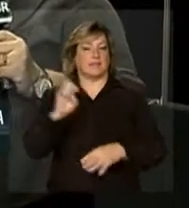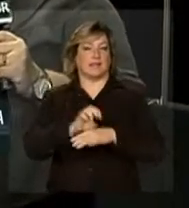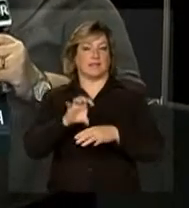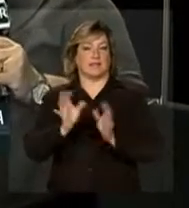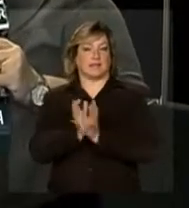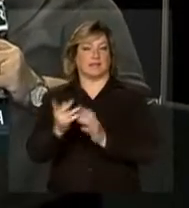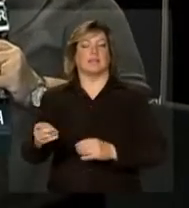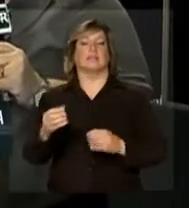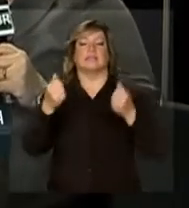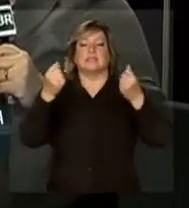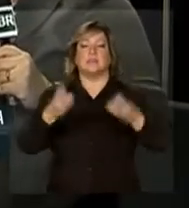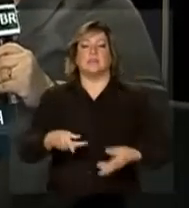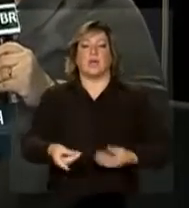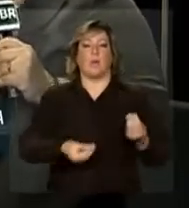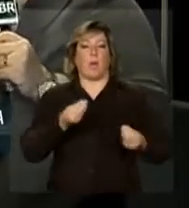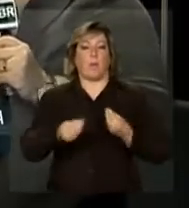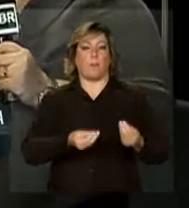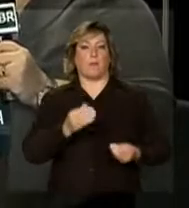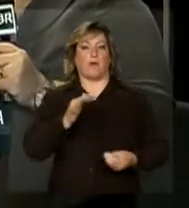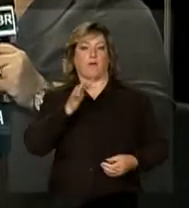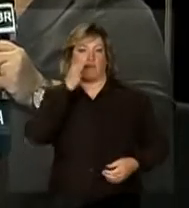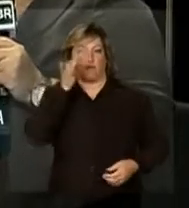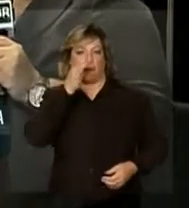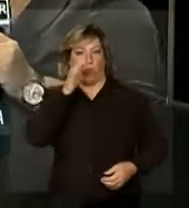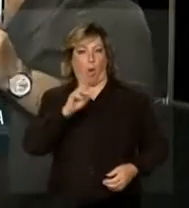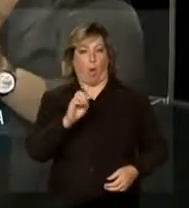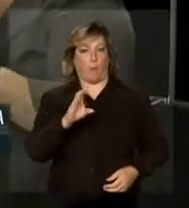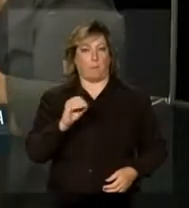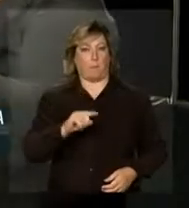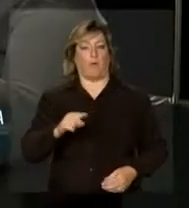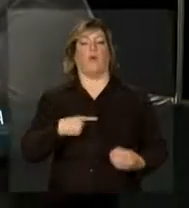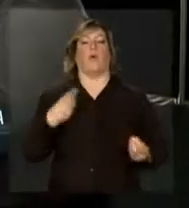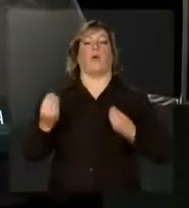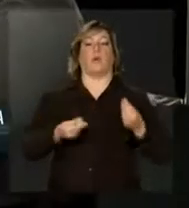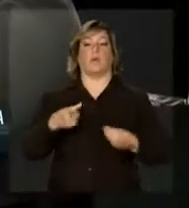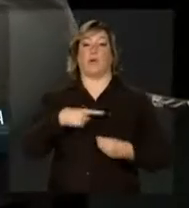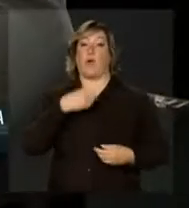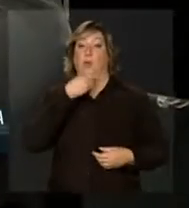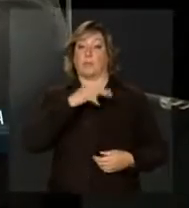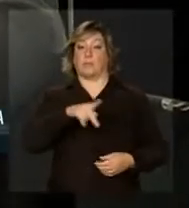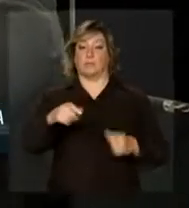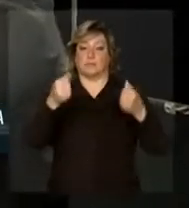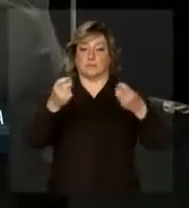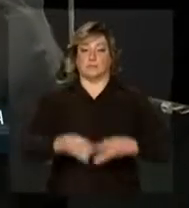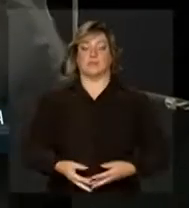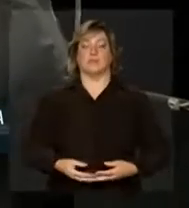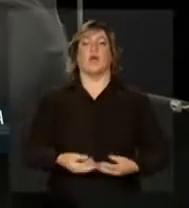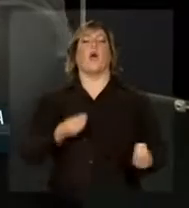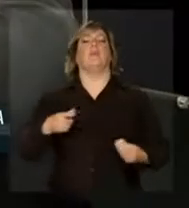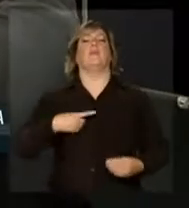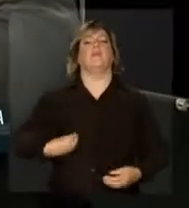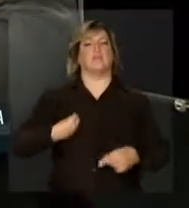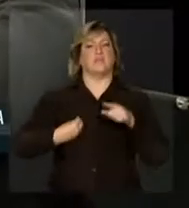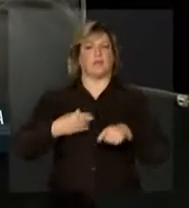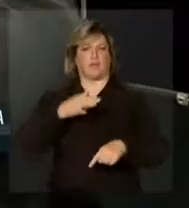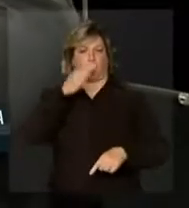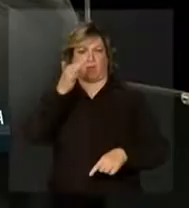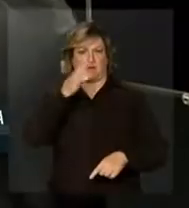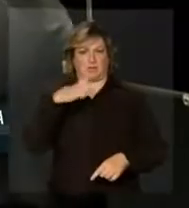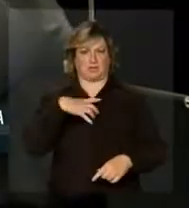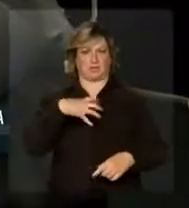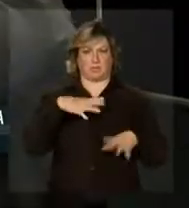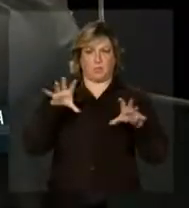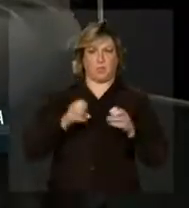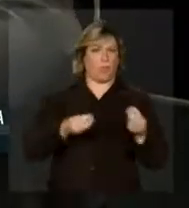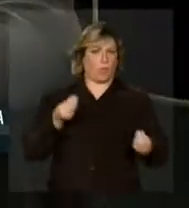pra gente como funciona Essas flores robôs é o professor de robótica Alexandre Simões professor como funcionam Essas flores elas são sensíveis a